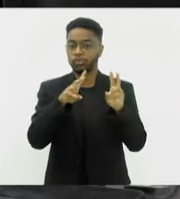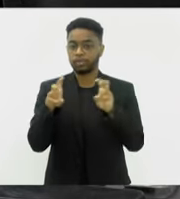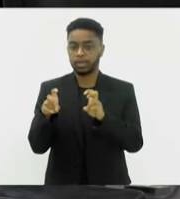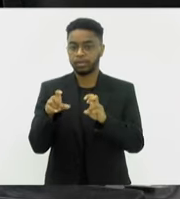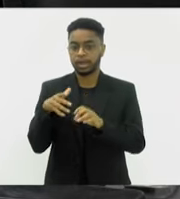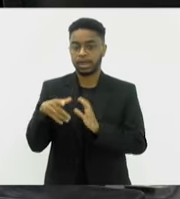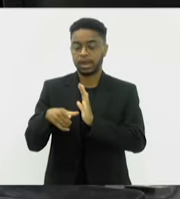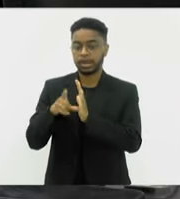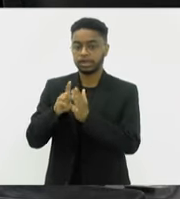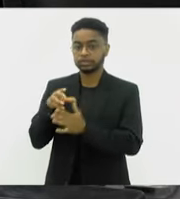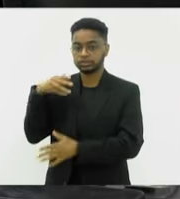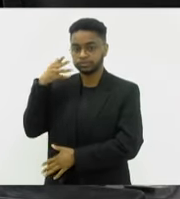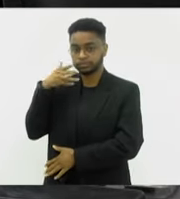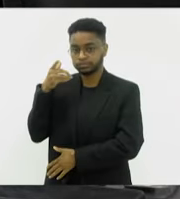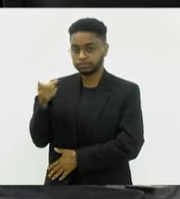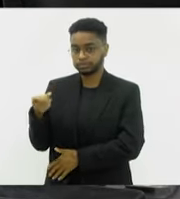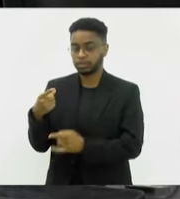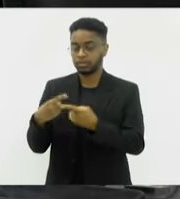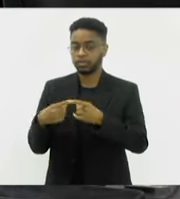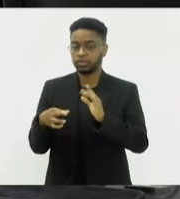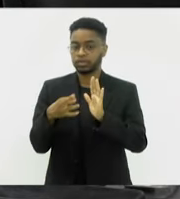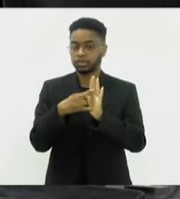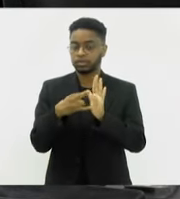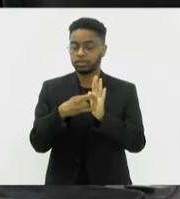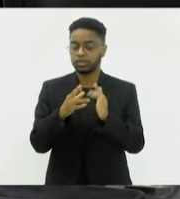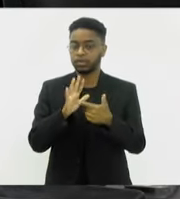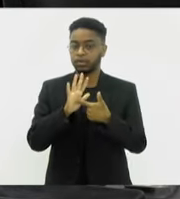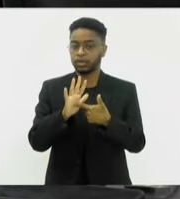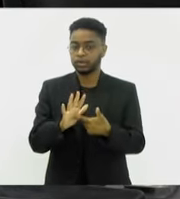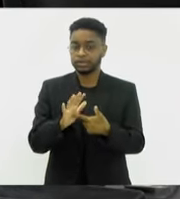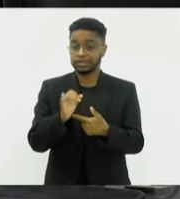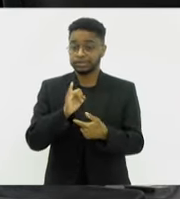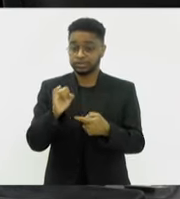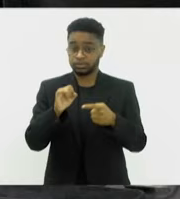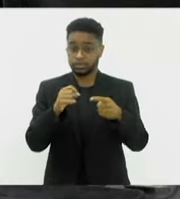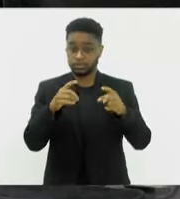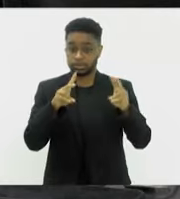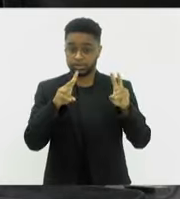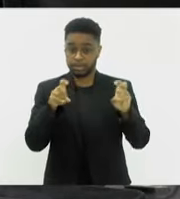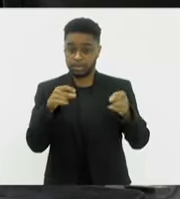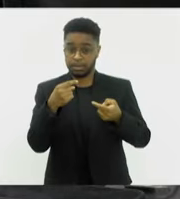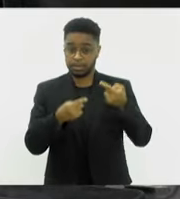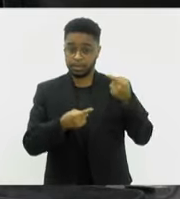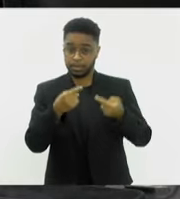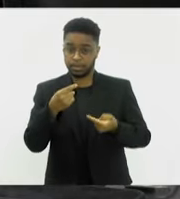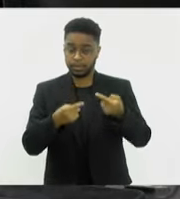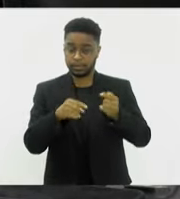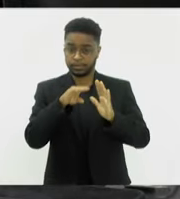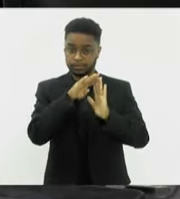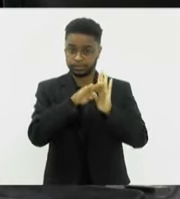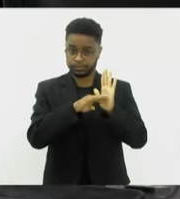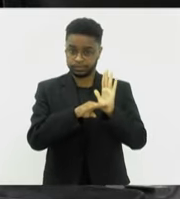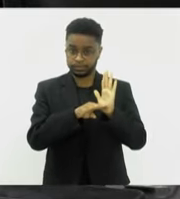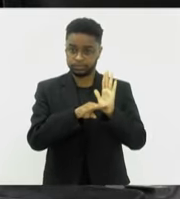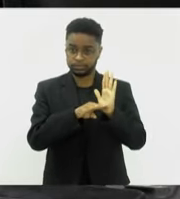O regimento fala que, quando a matéria vai à ordem do dia,